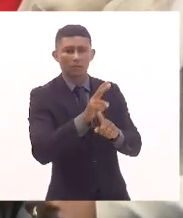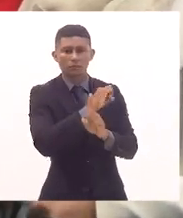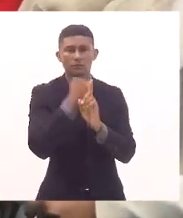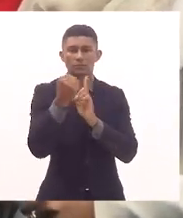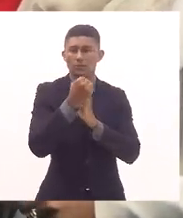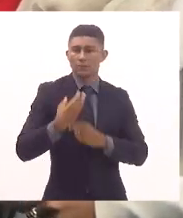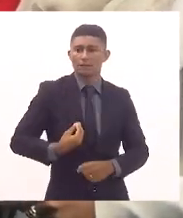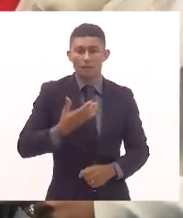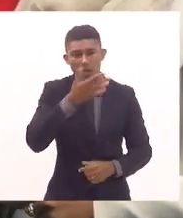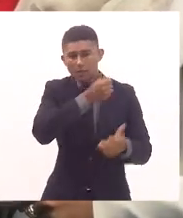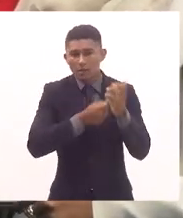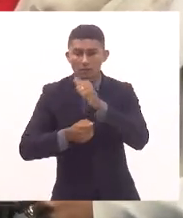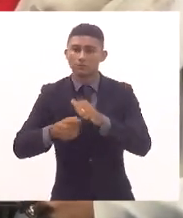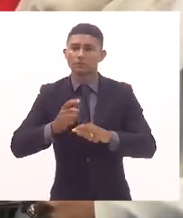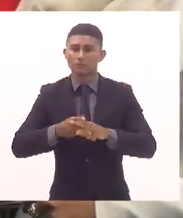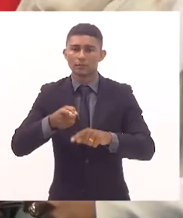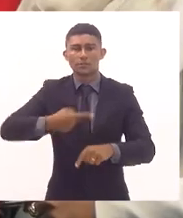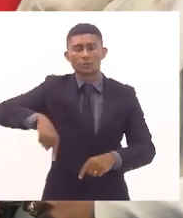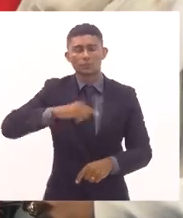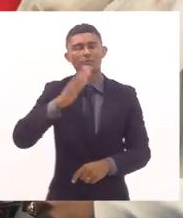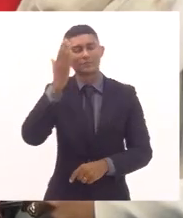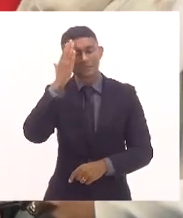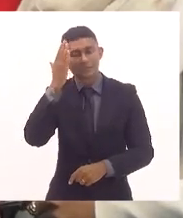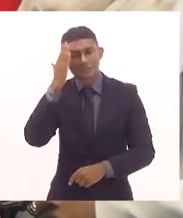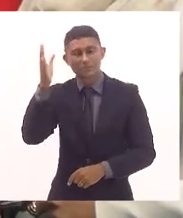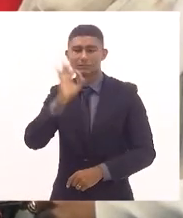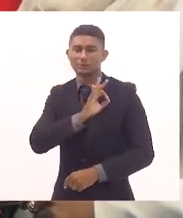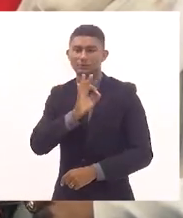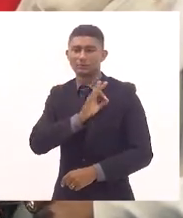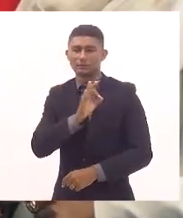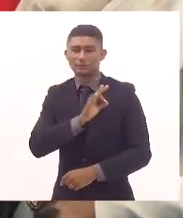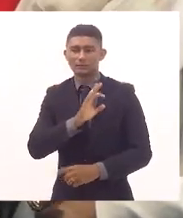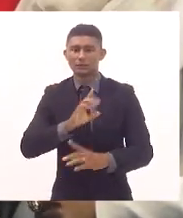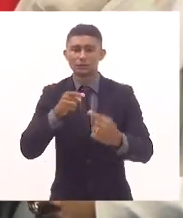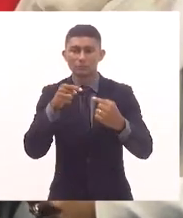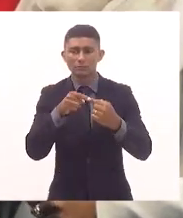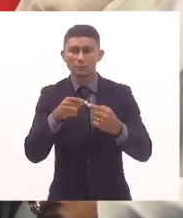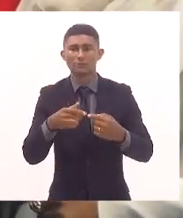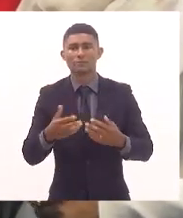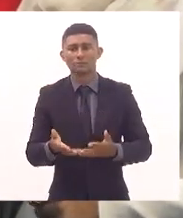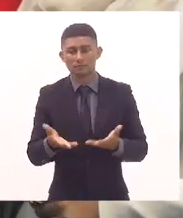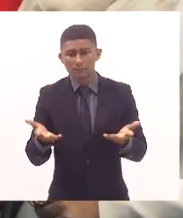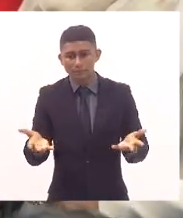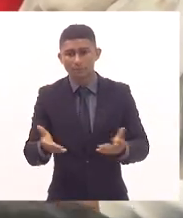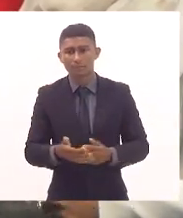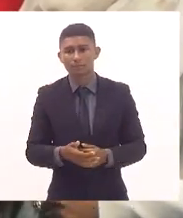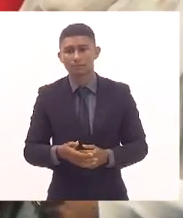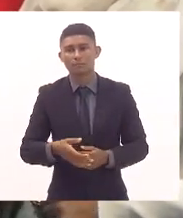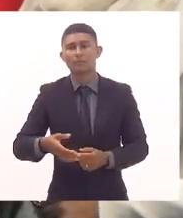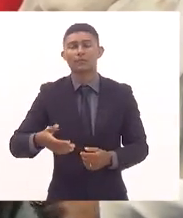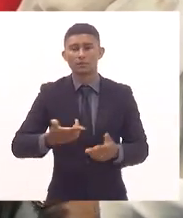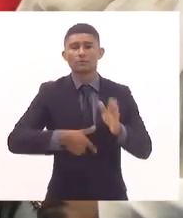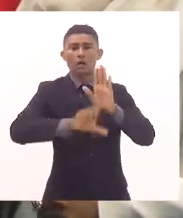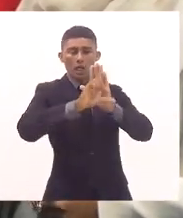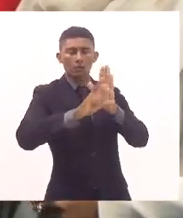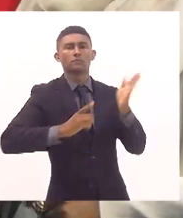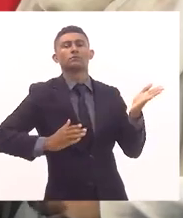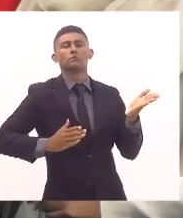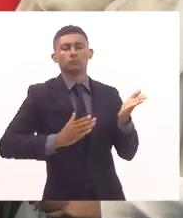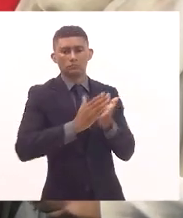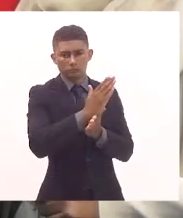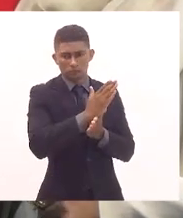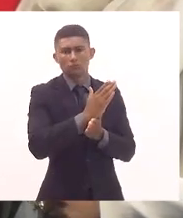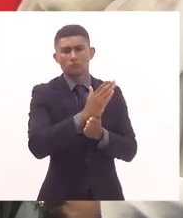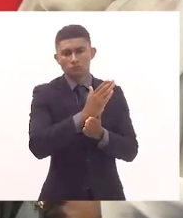sociedade. Porque esse é o papel que a gente entende que é o papel da polícia. Então, não obstante termos aprovado a lei, não